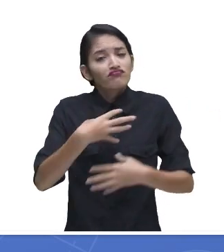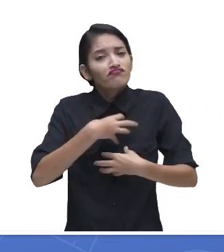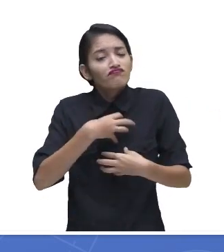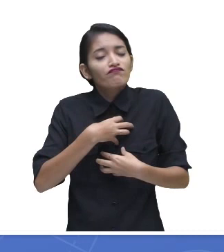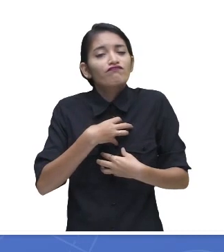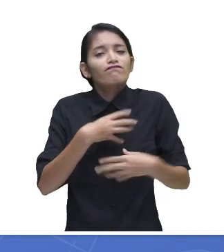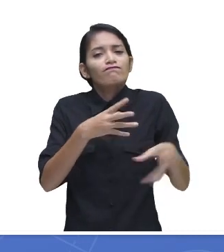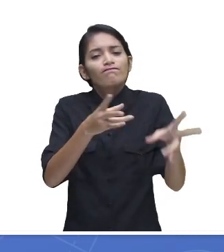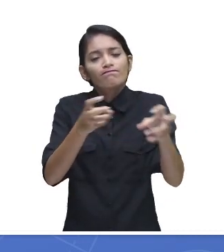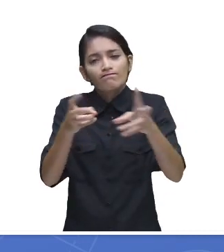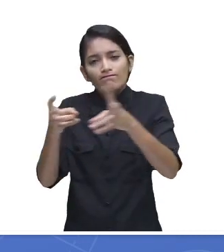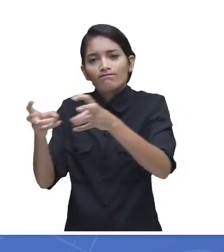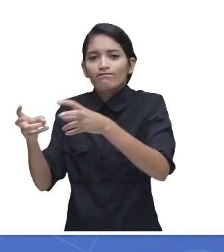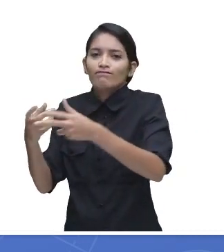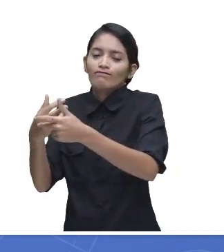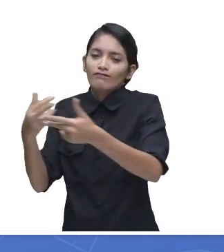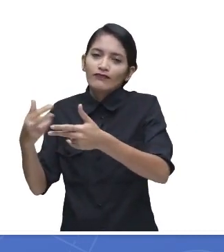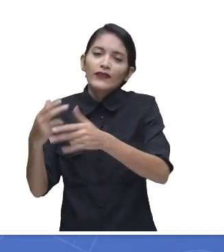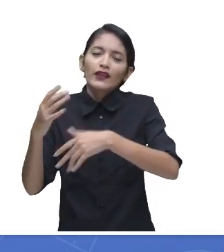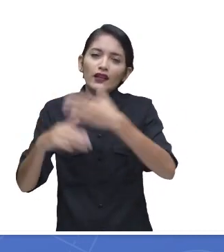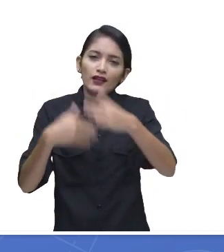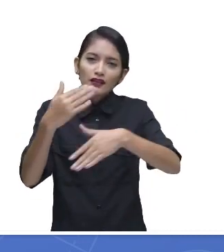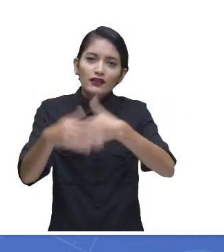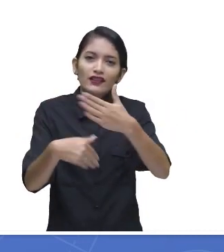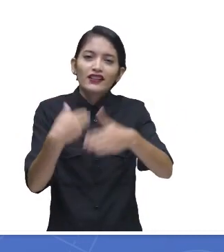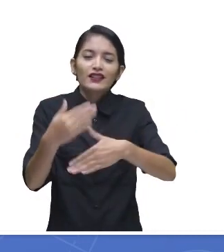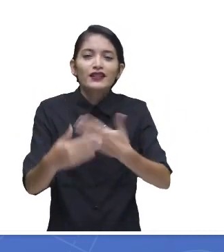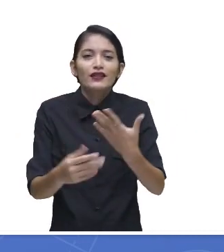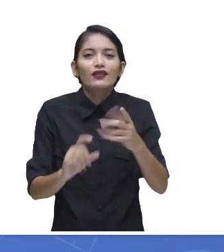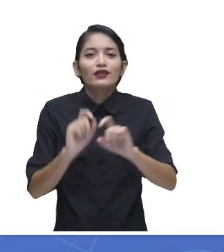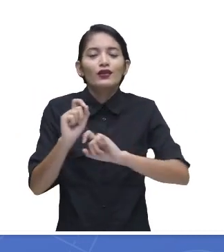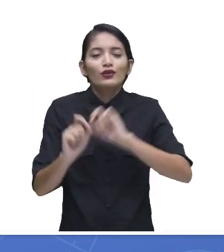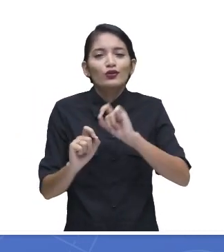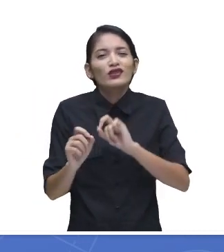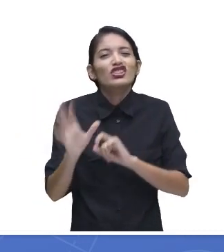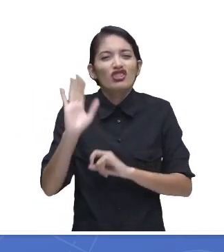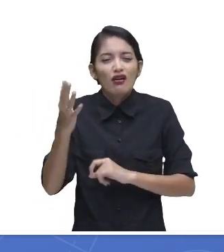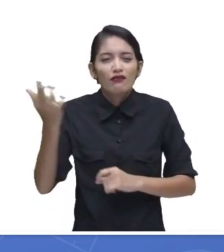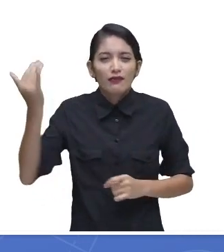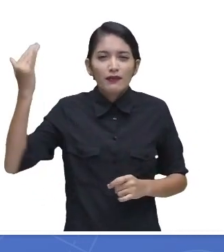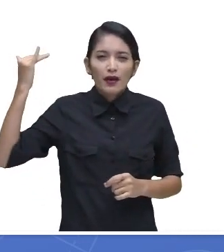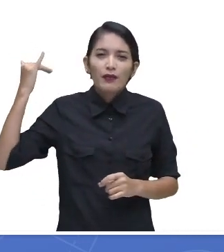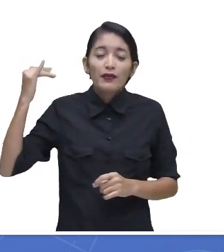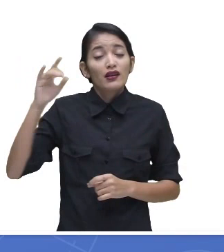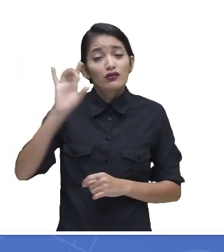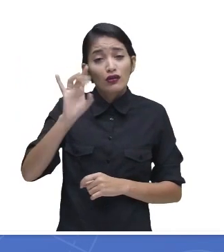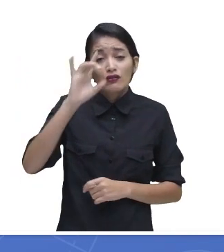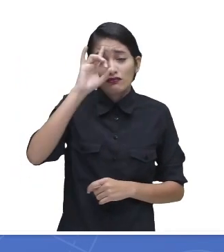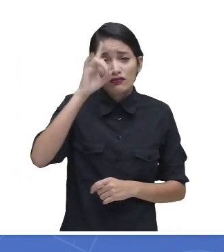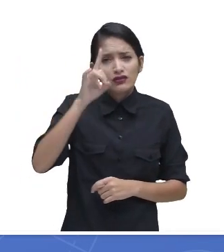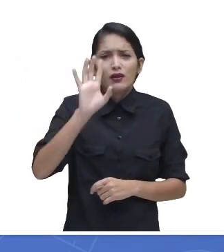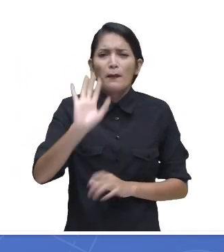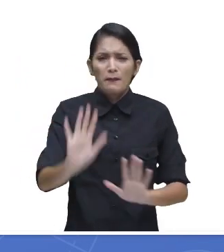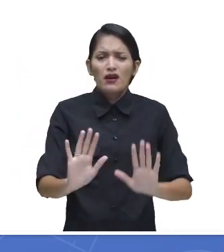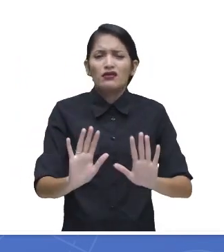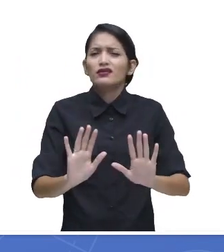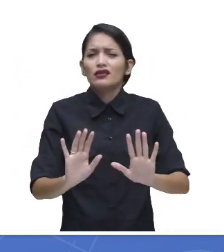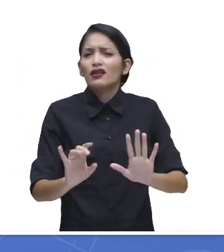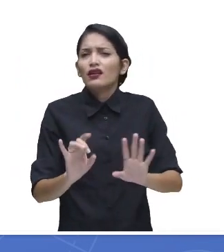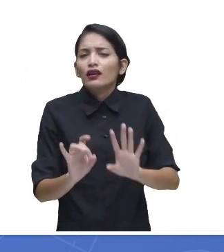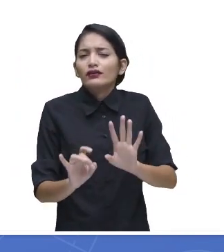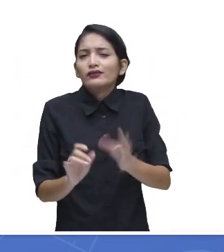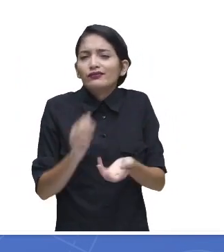ver as coisas, é um avanço, né, daquilo que era antigo. Então, é uma ideia, né? Não quer dizer que seja,